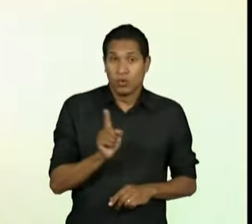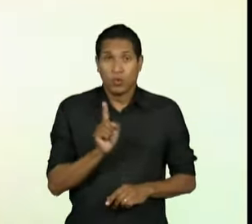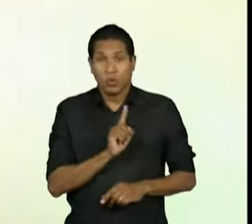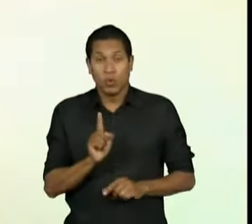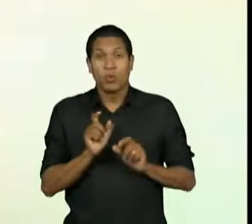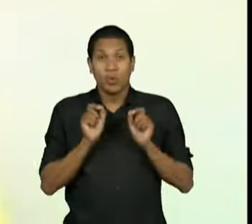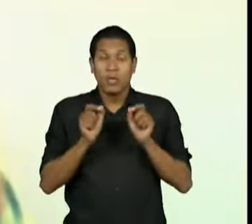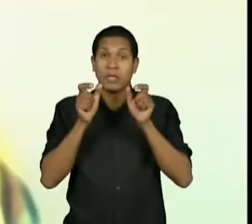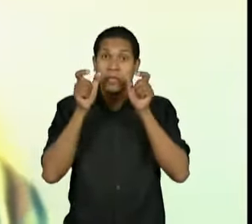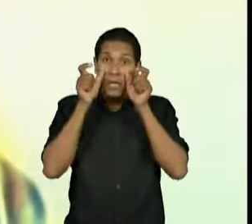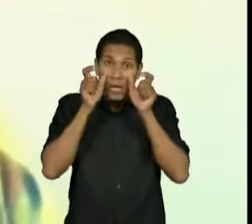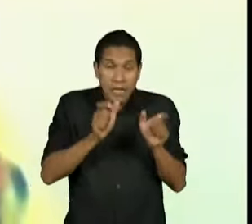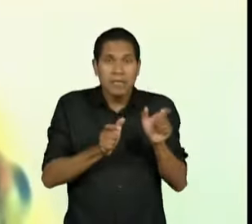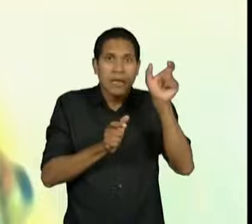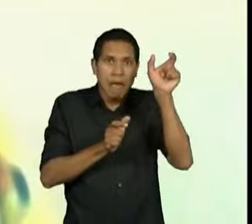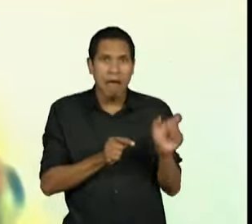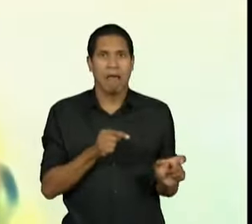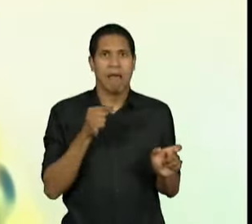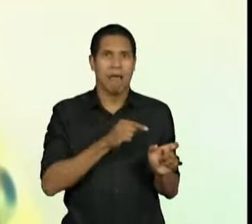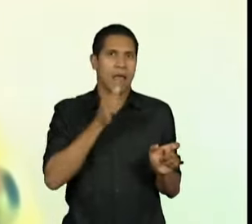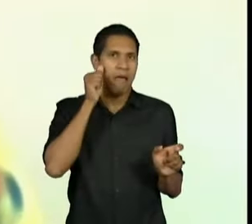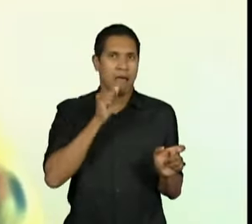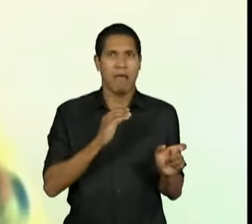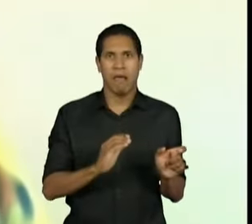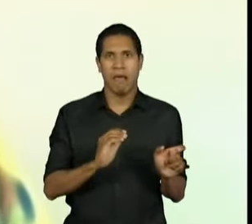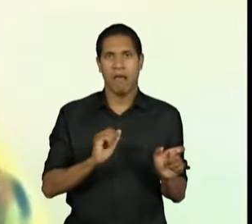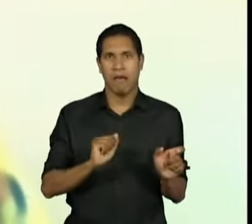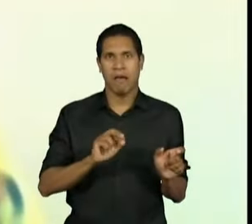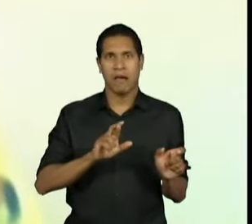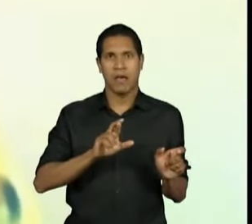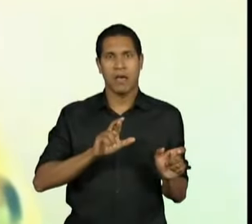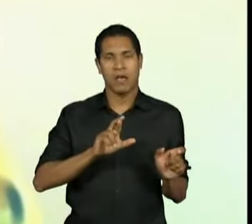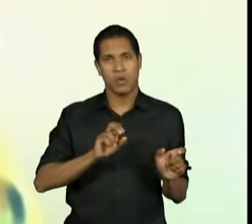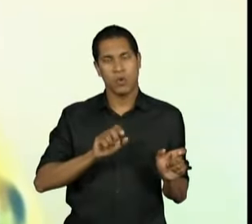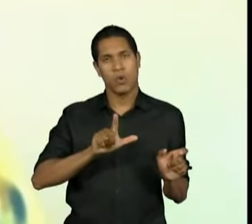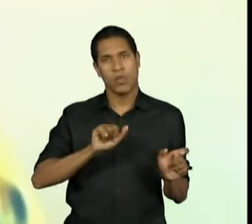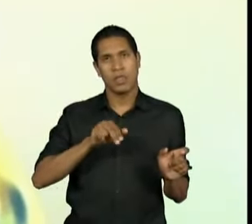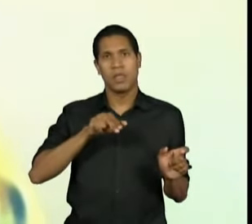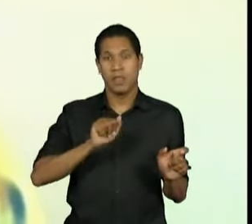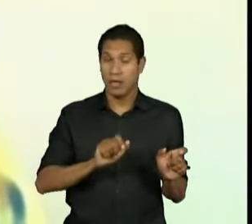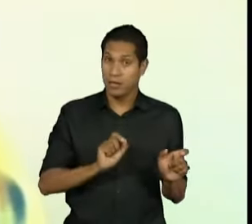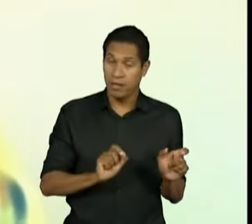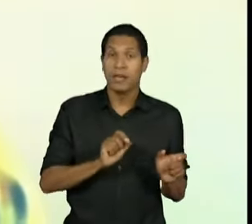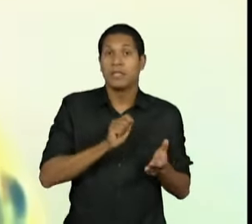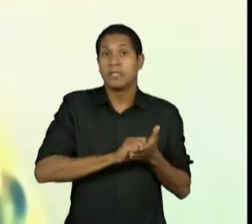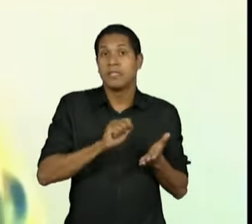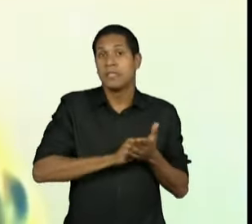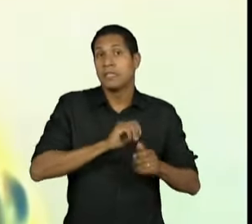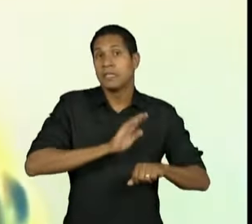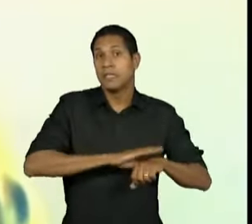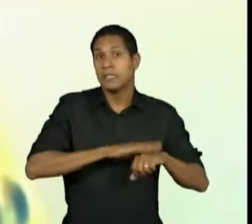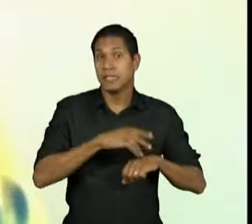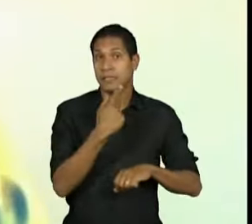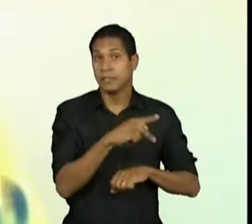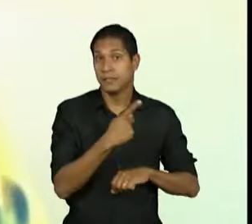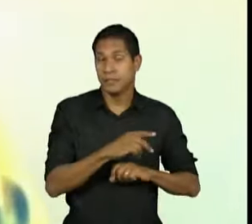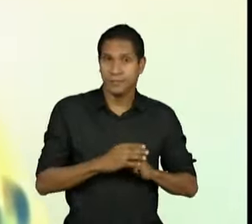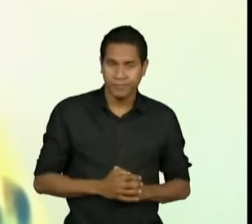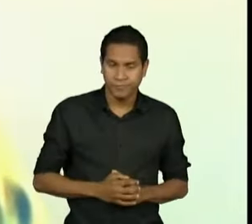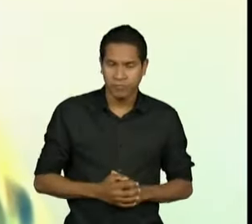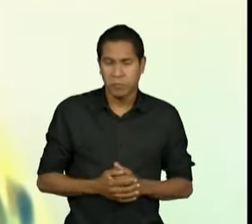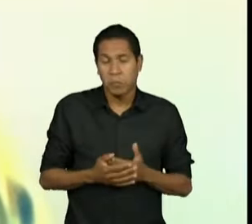a Carolina, o que nos interessava e o que nos interessa é a escrita de Carolina. Agora, para quem